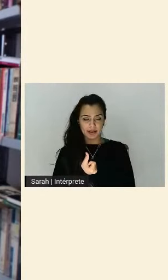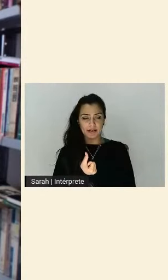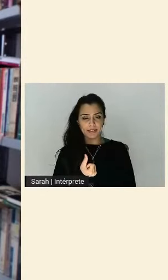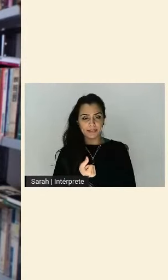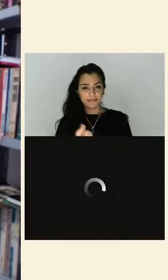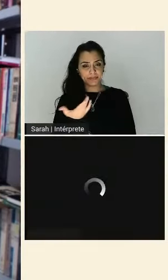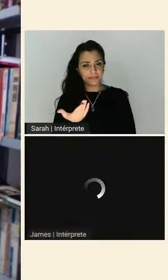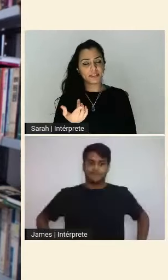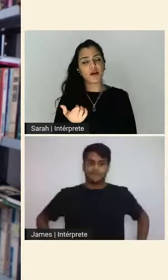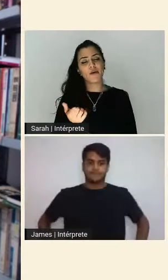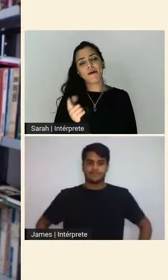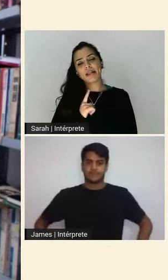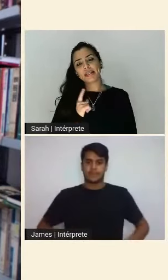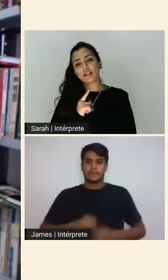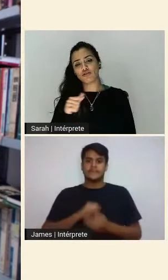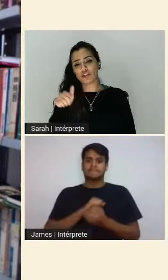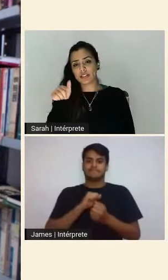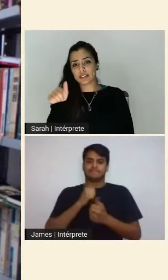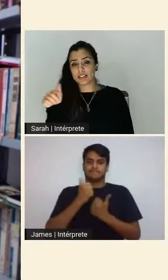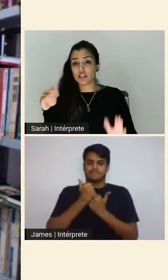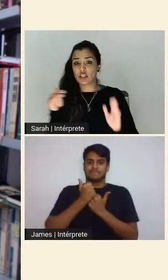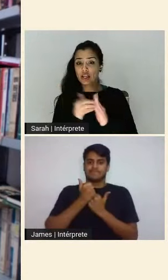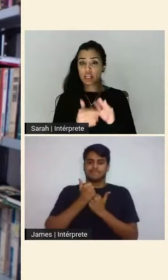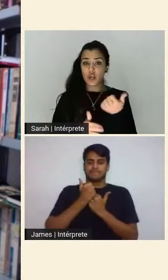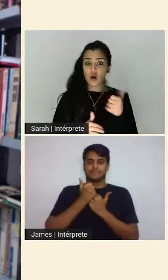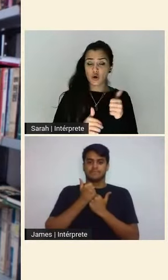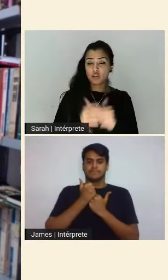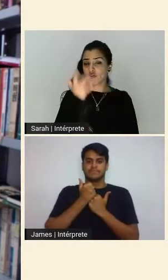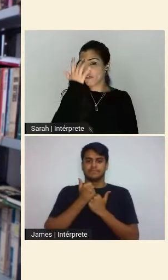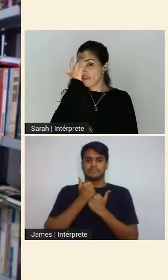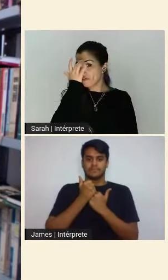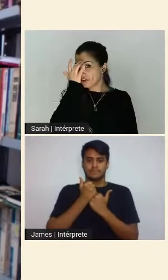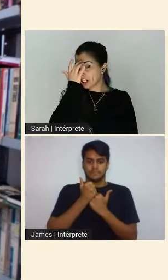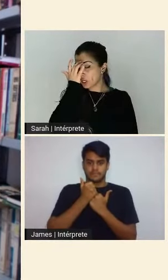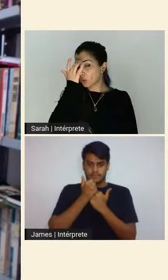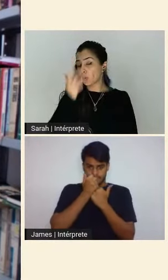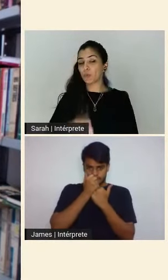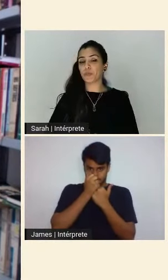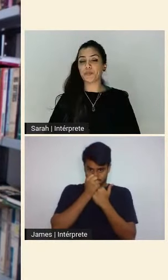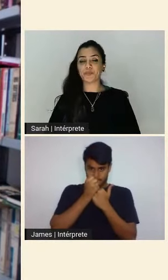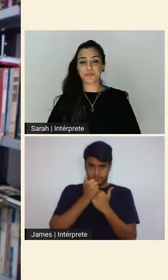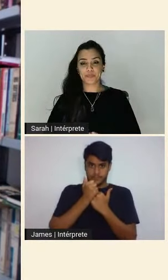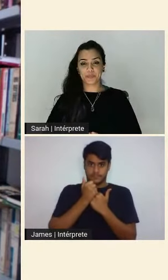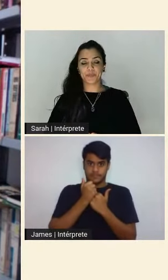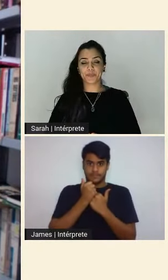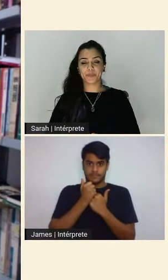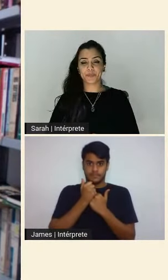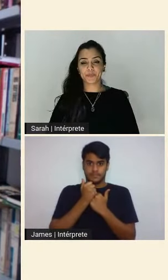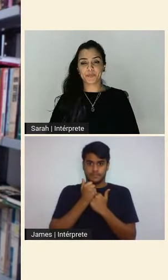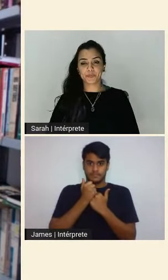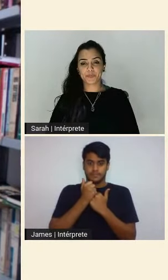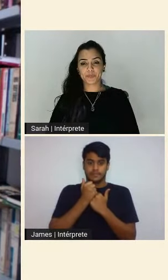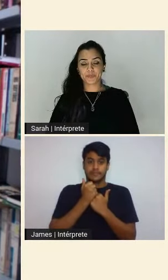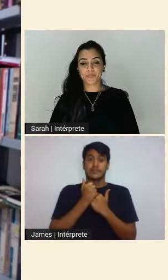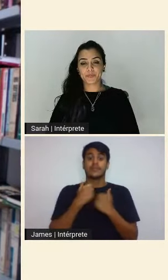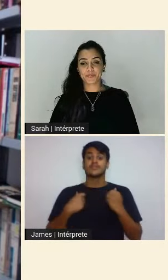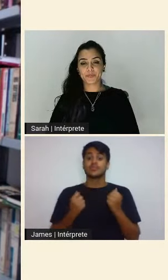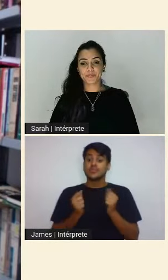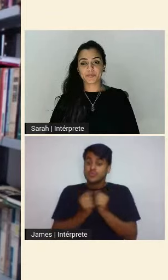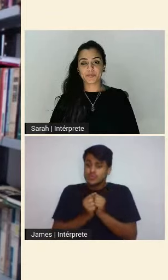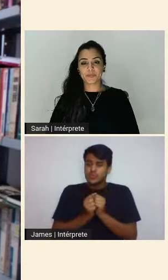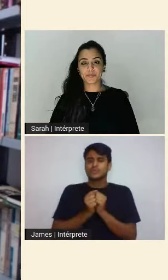1926, né, 7 a 11 de fevereiro de 1926, em pleno carnaval, né, ao lado de